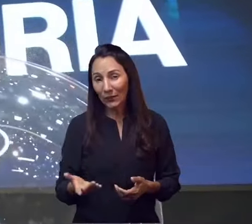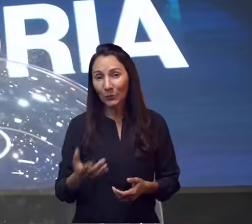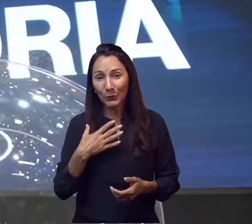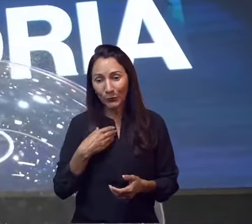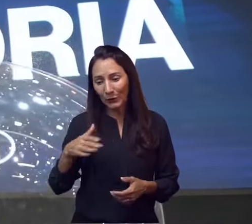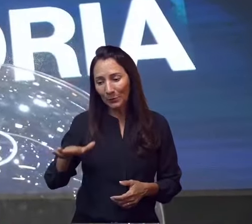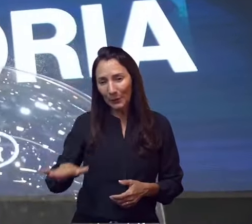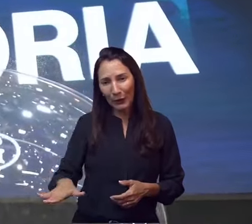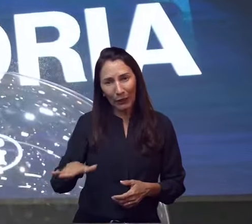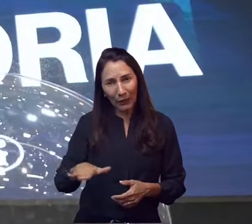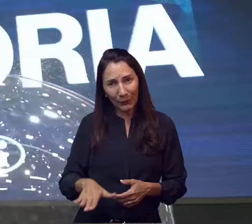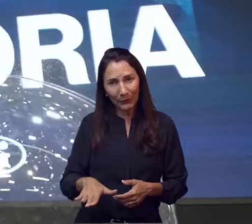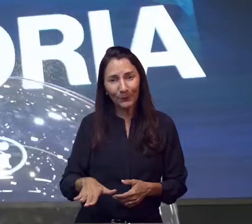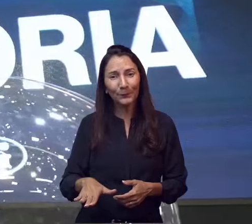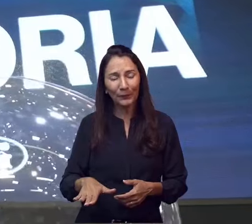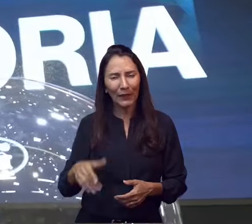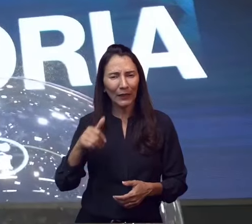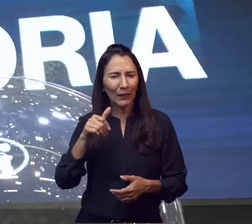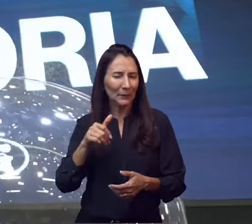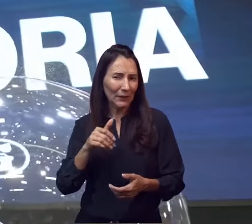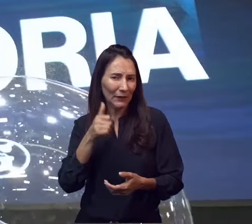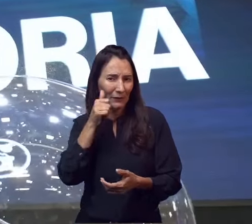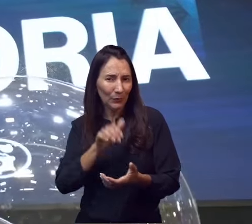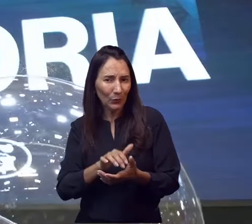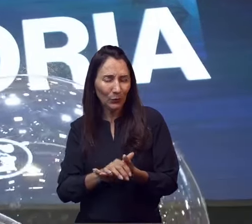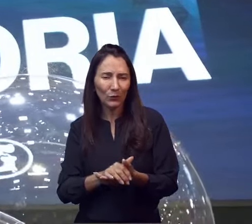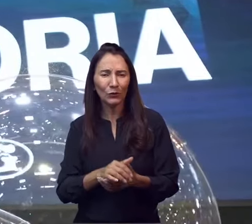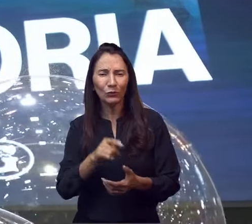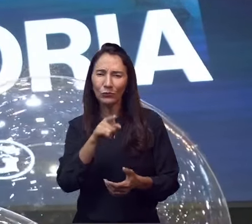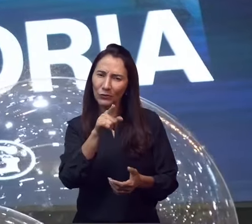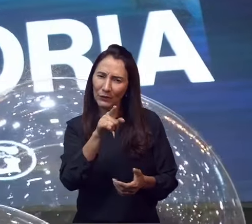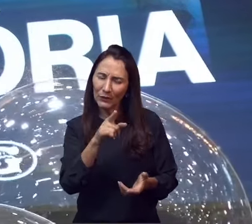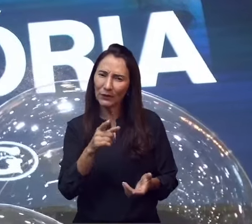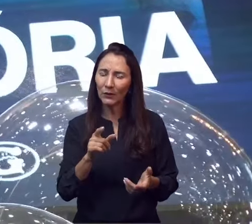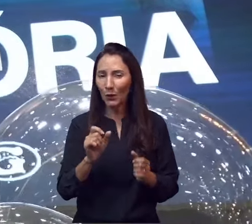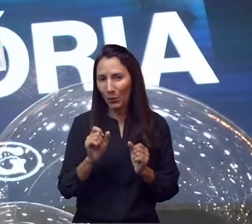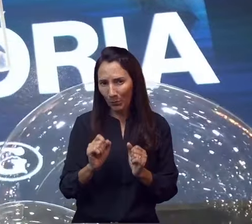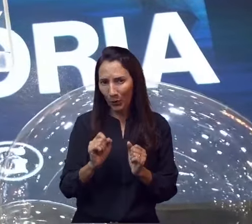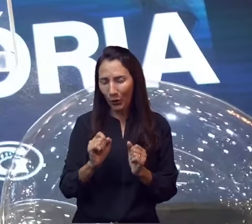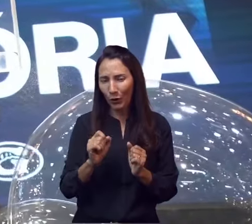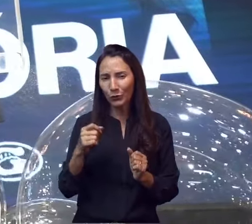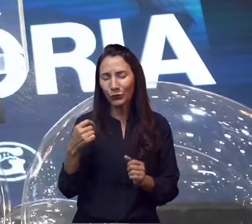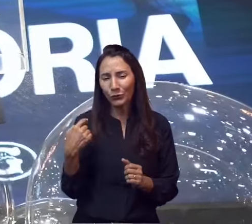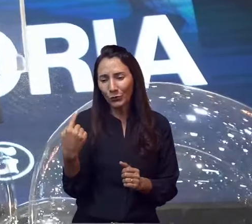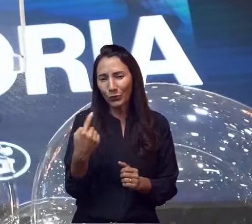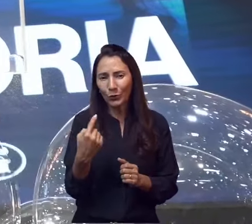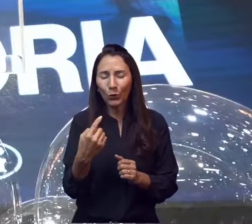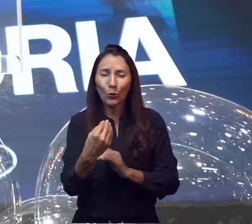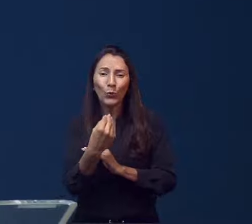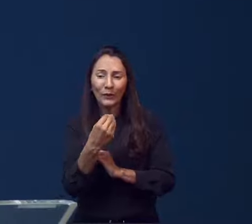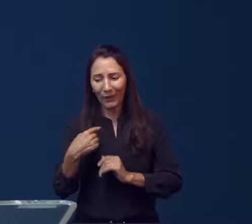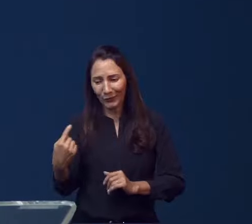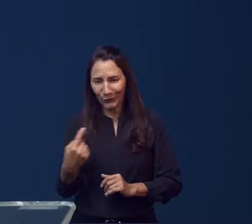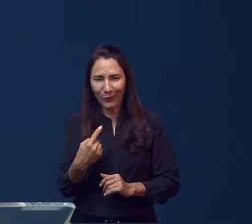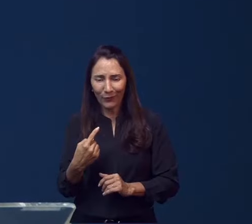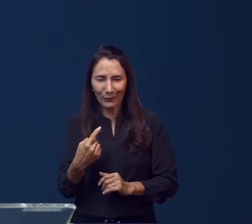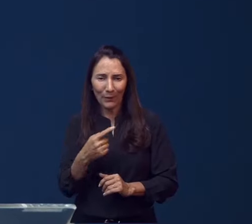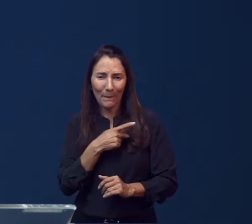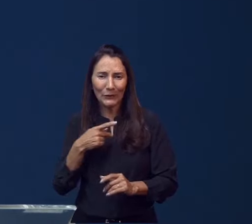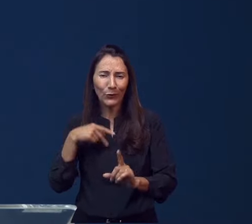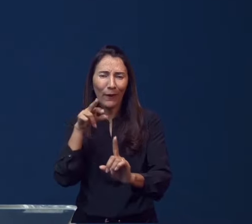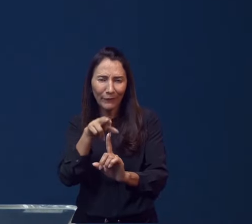ainda minha esposa o senhor não poderia ser o nosso pastor eu nunca